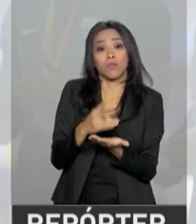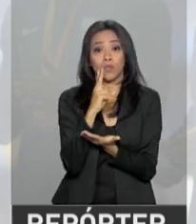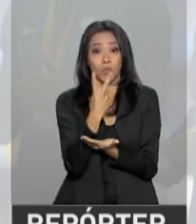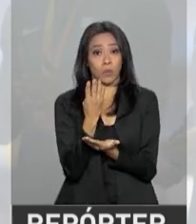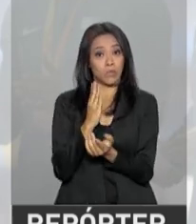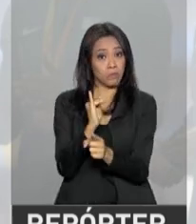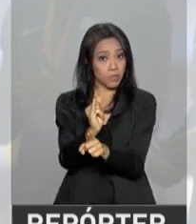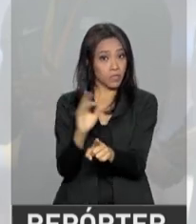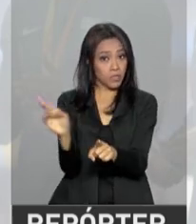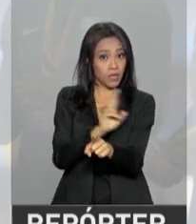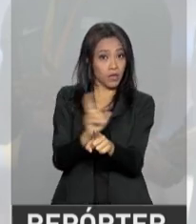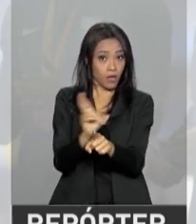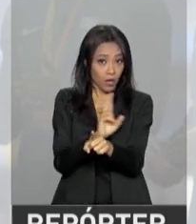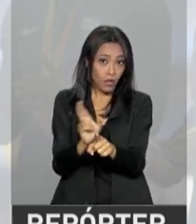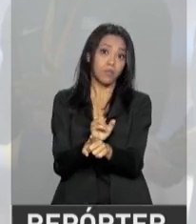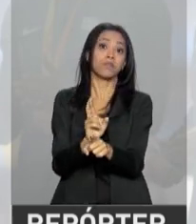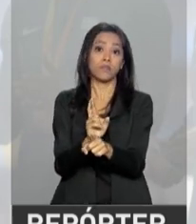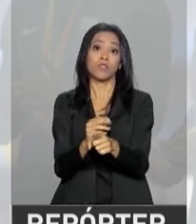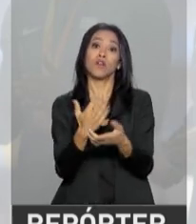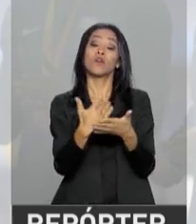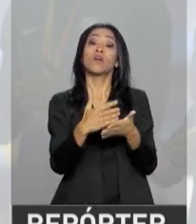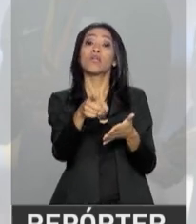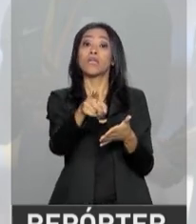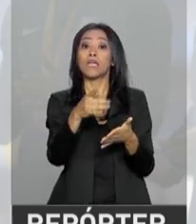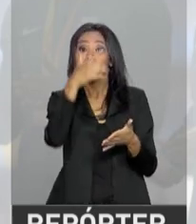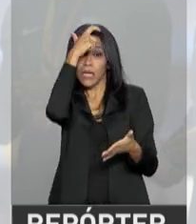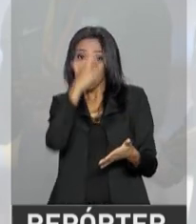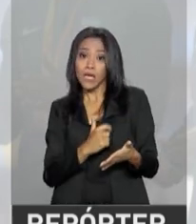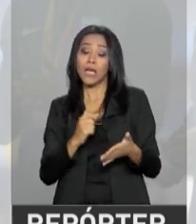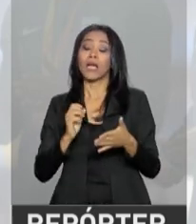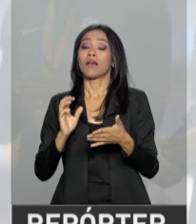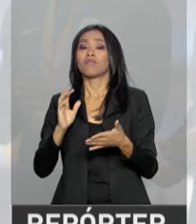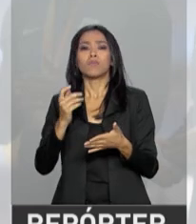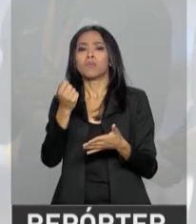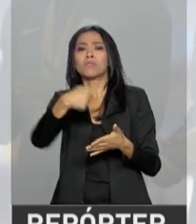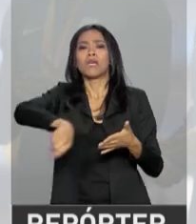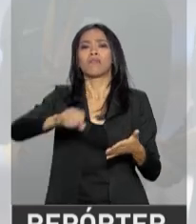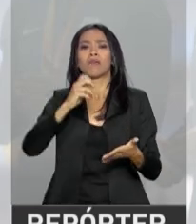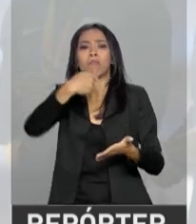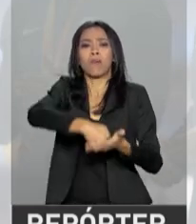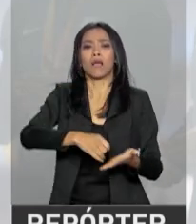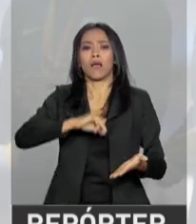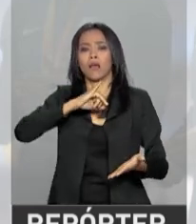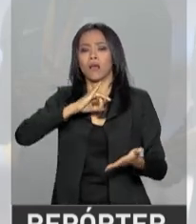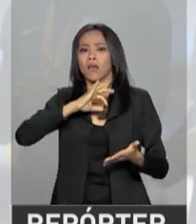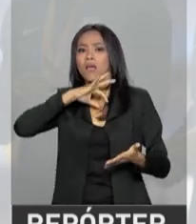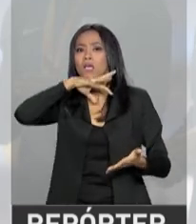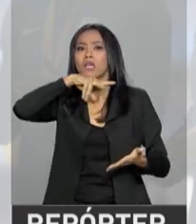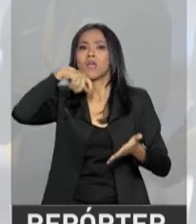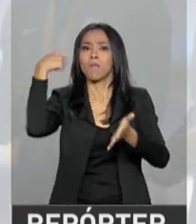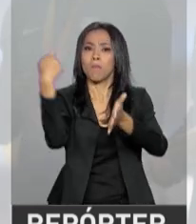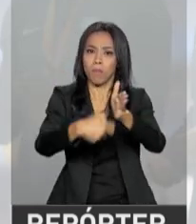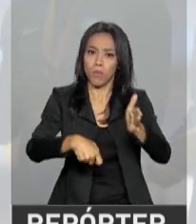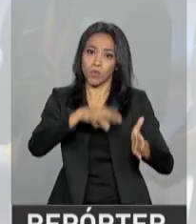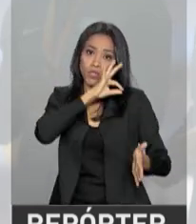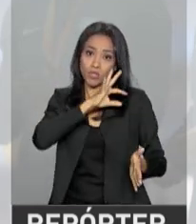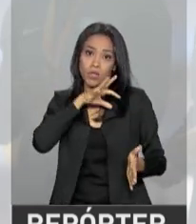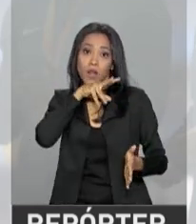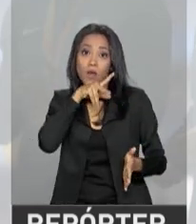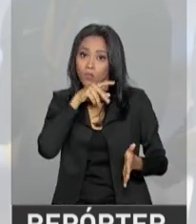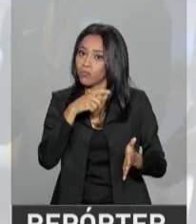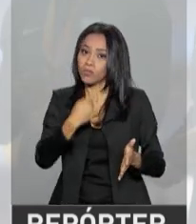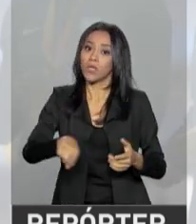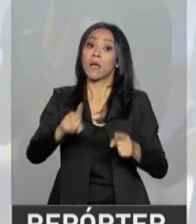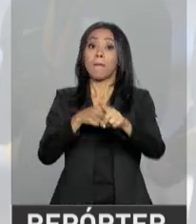reais via isenção de imposto de renda de pessoas físicas e jurídicas nesses dez anos mais de cinco mil e